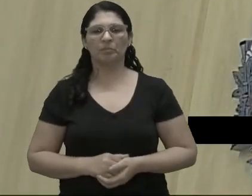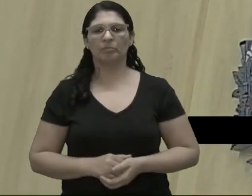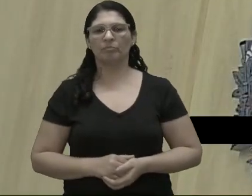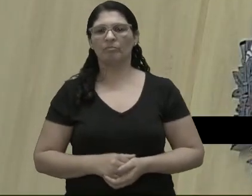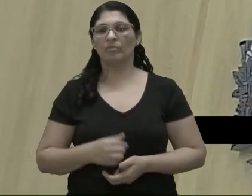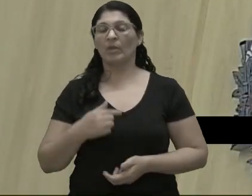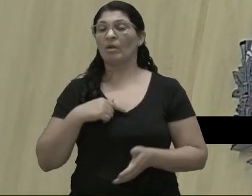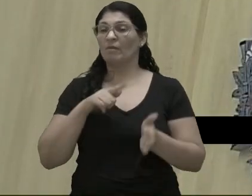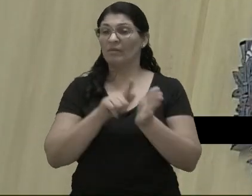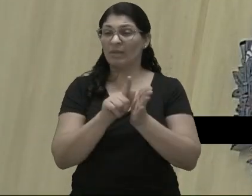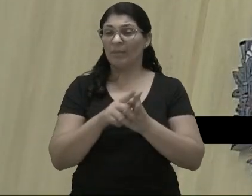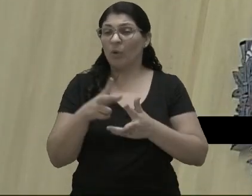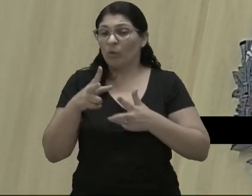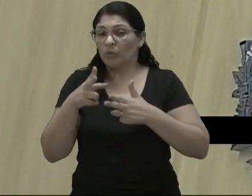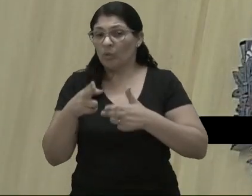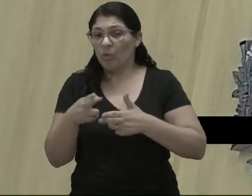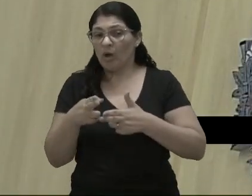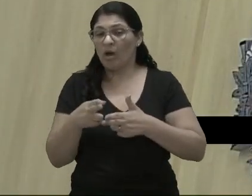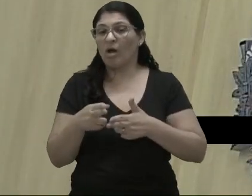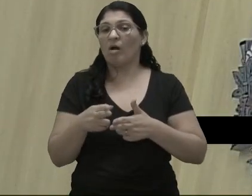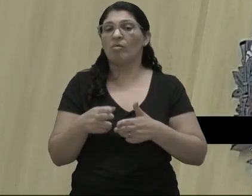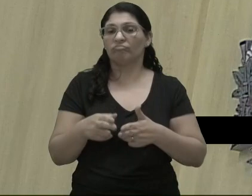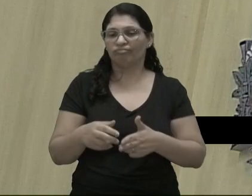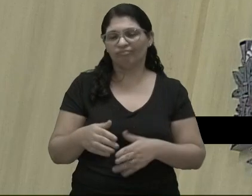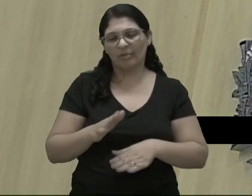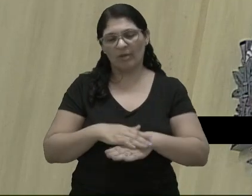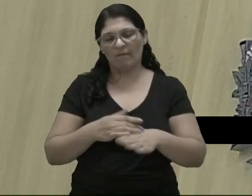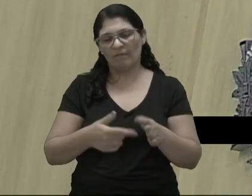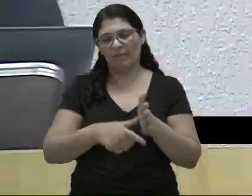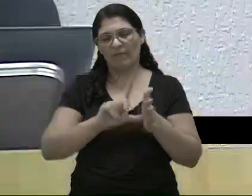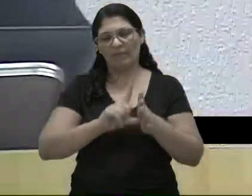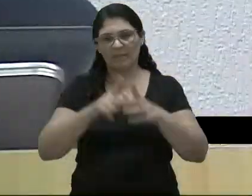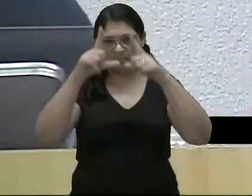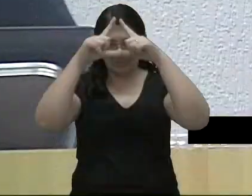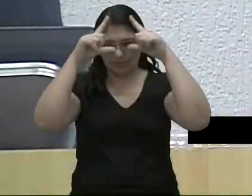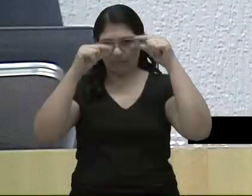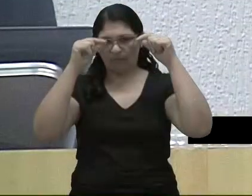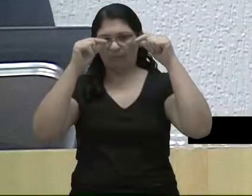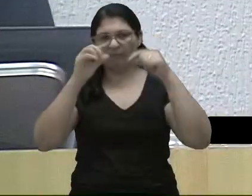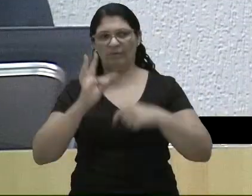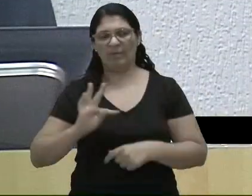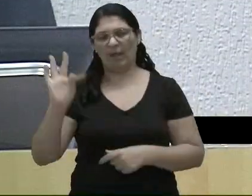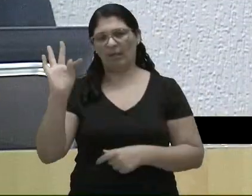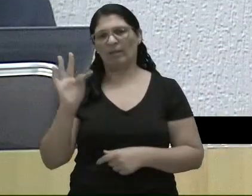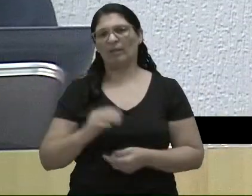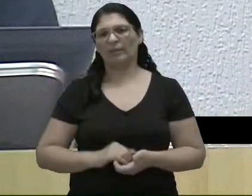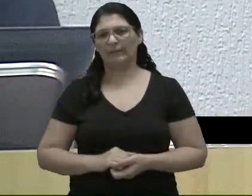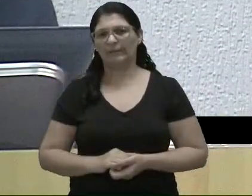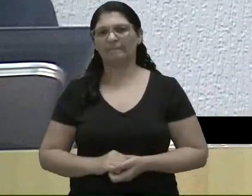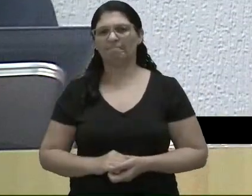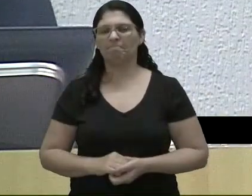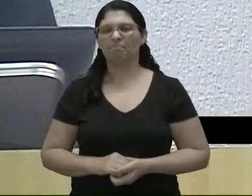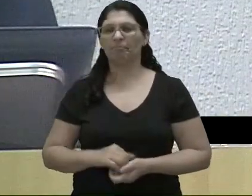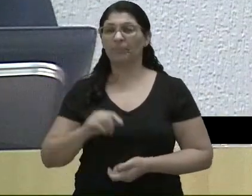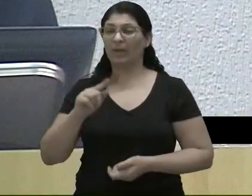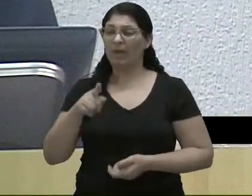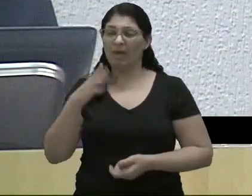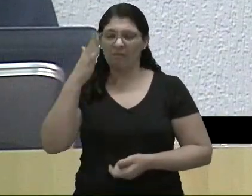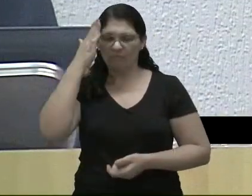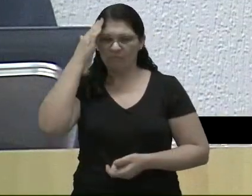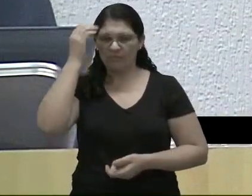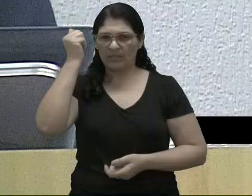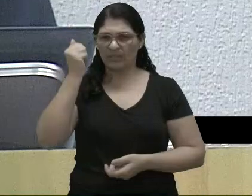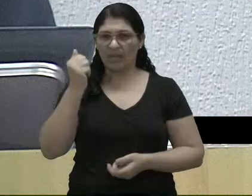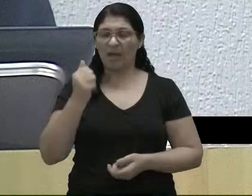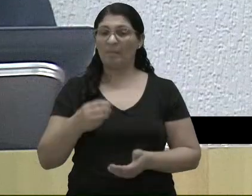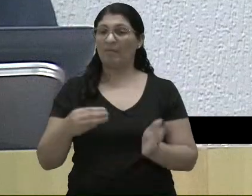fazer a mesma pergunta que eu fiz para a enfermeira técnica da San Marino. Você tem conhecimento da falta